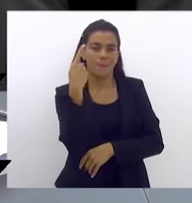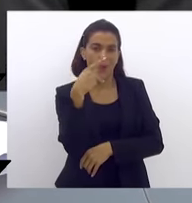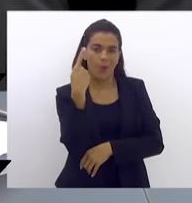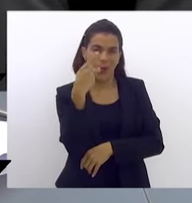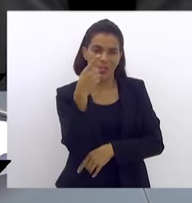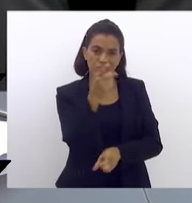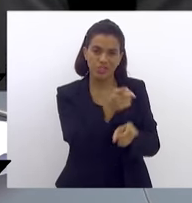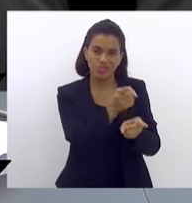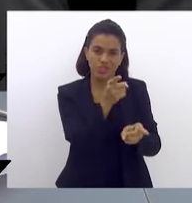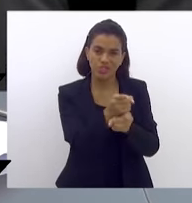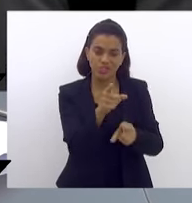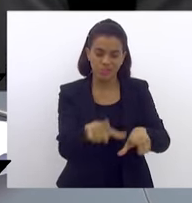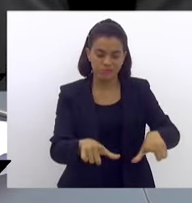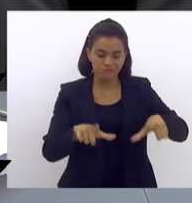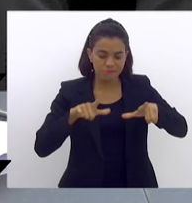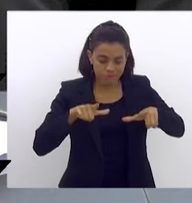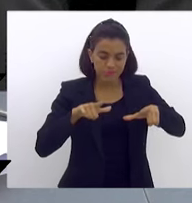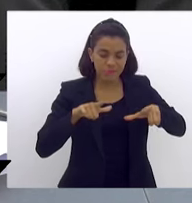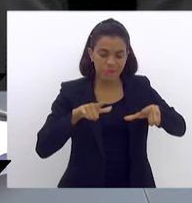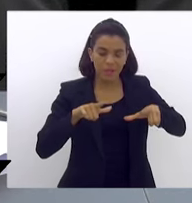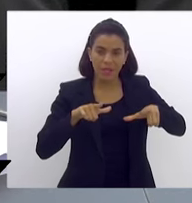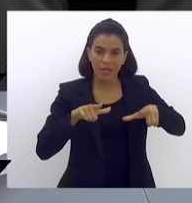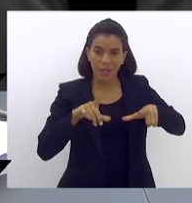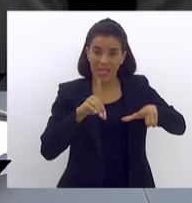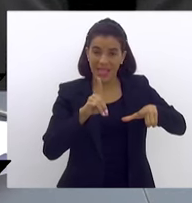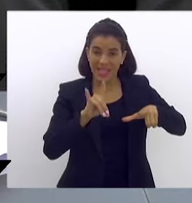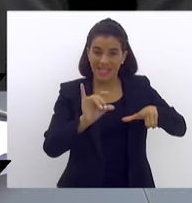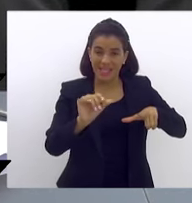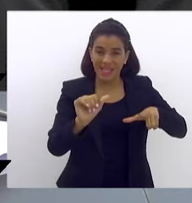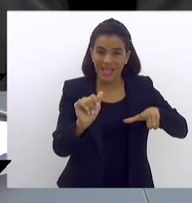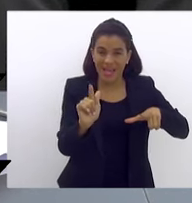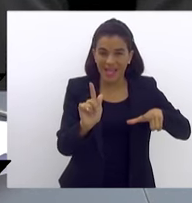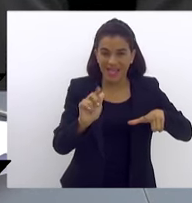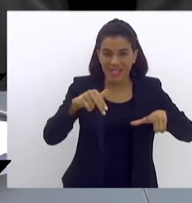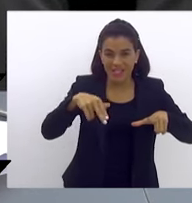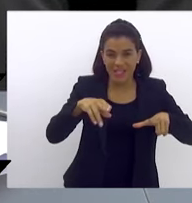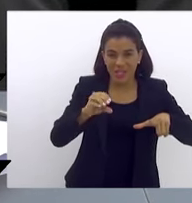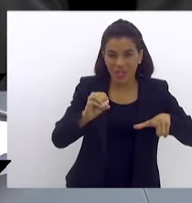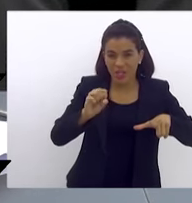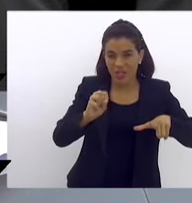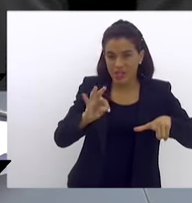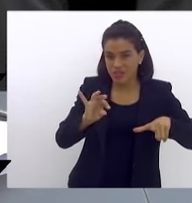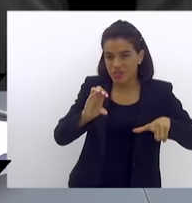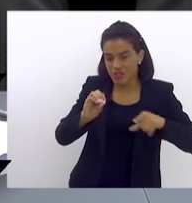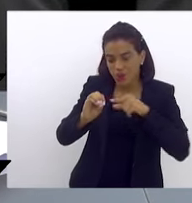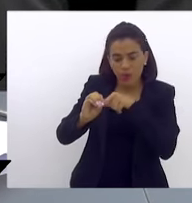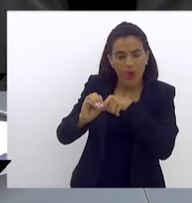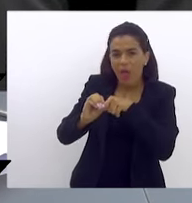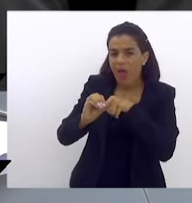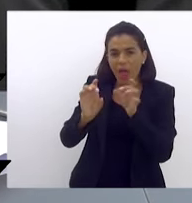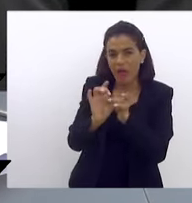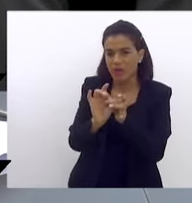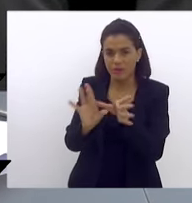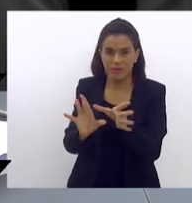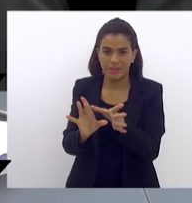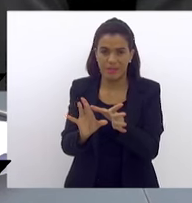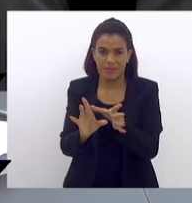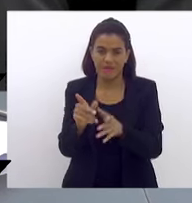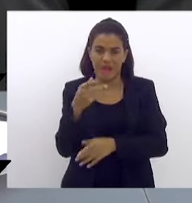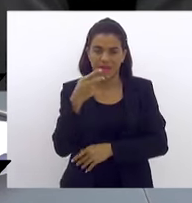de Diagnóstico a política de Diagnóstico já é autorizativo você falar